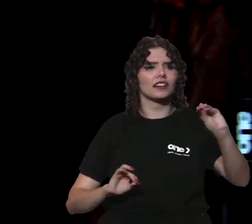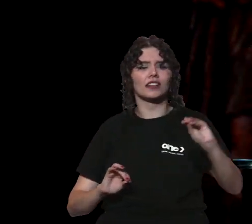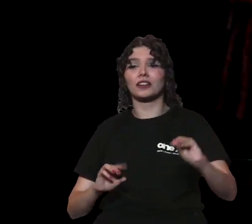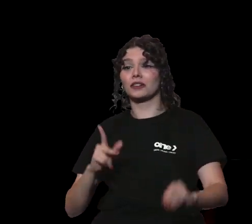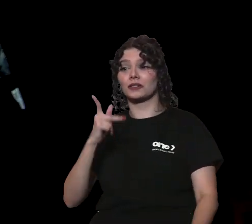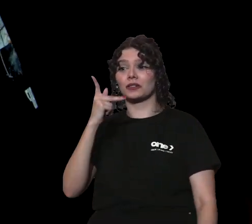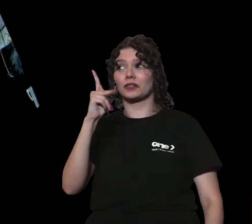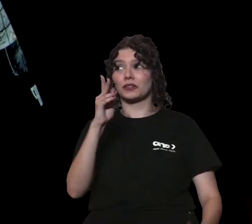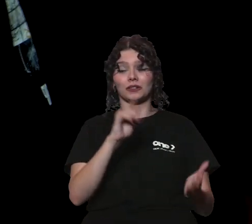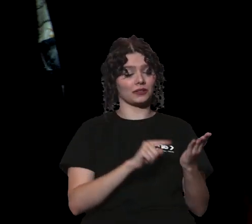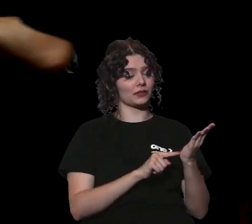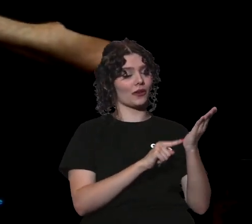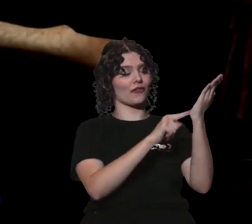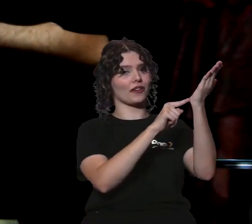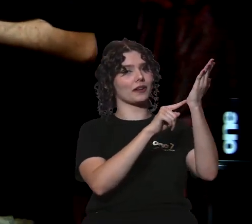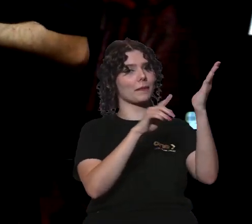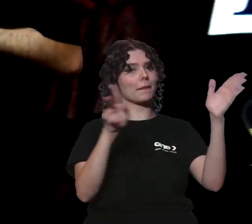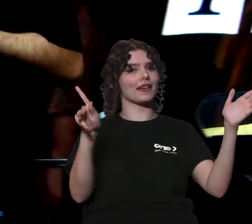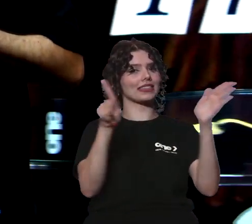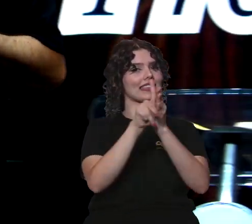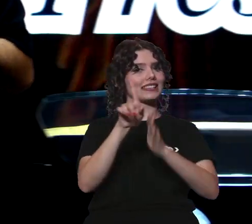seu iPhone é de Deus ou não é?